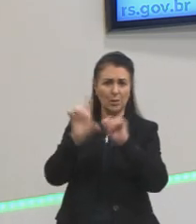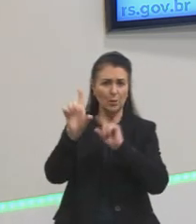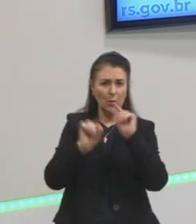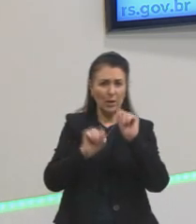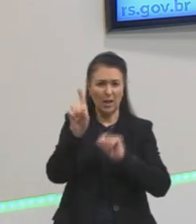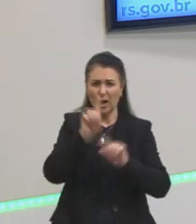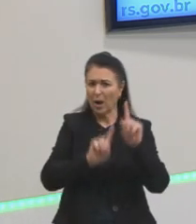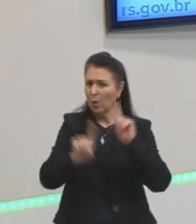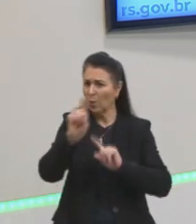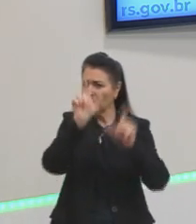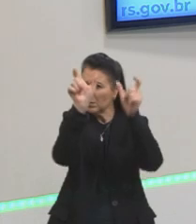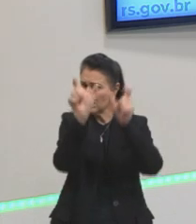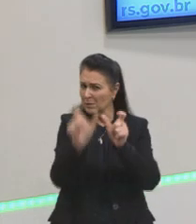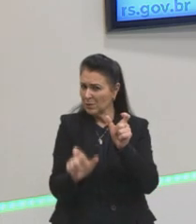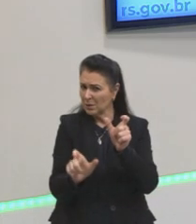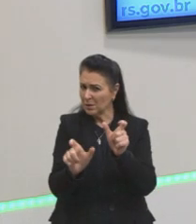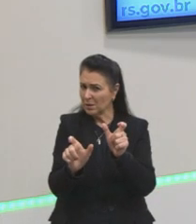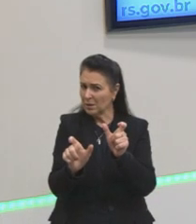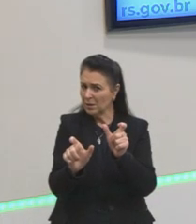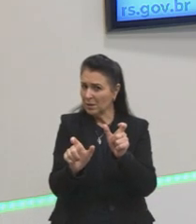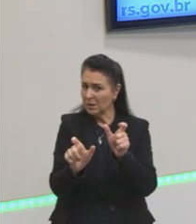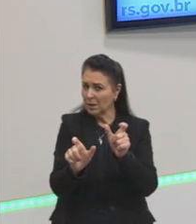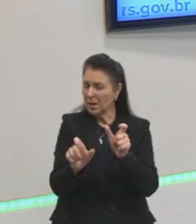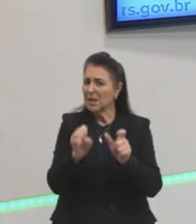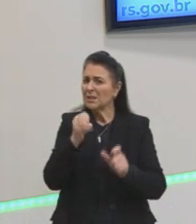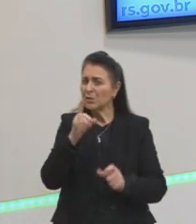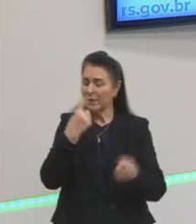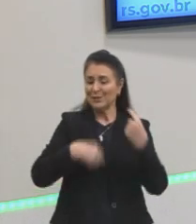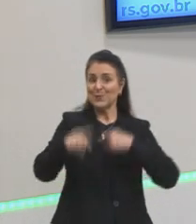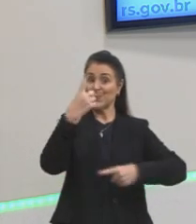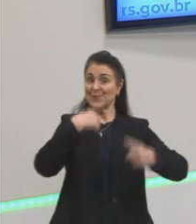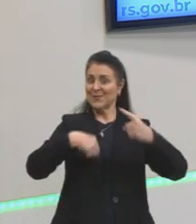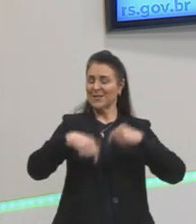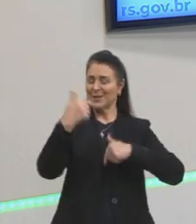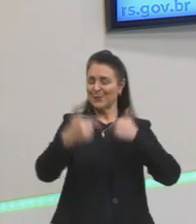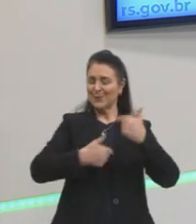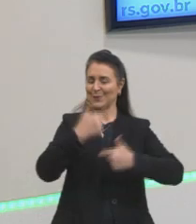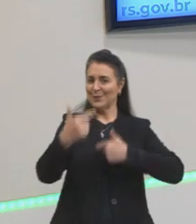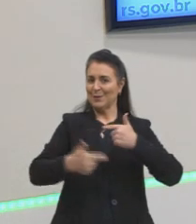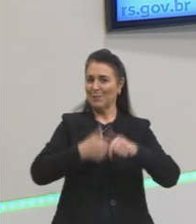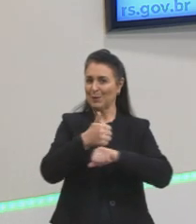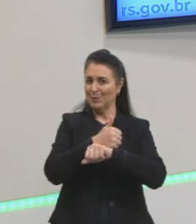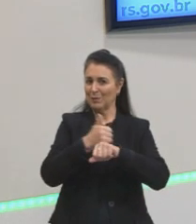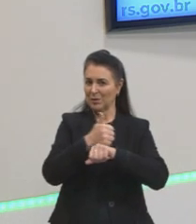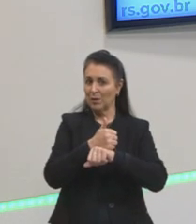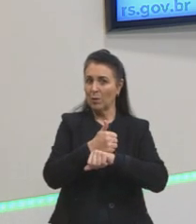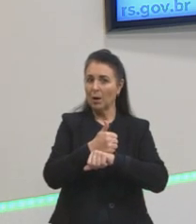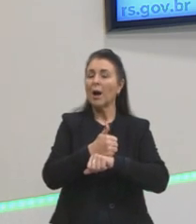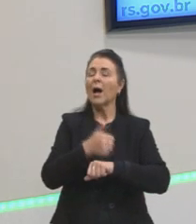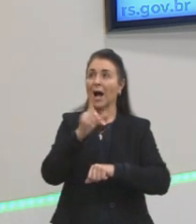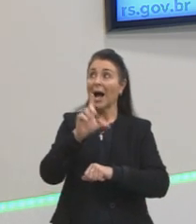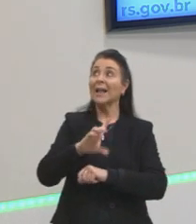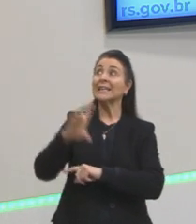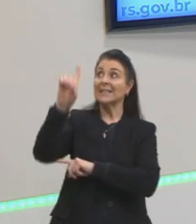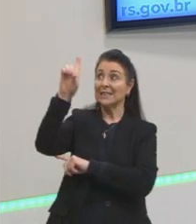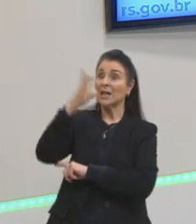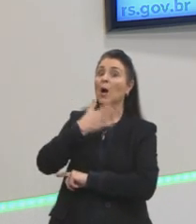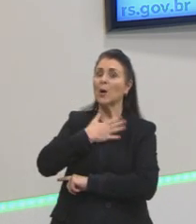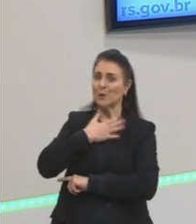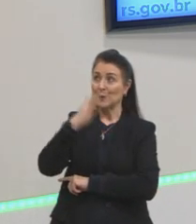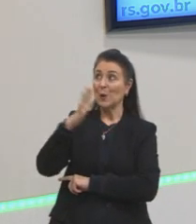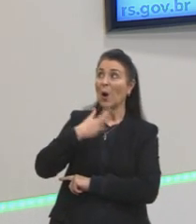sucesso no seu trabalho haveria muitas possibilidades de ela ser e ir ao céu ou desfrutar né